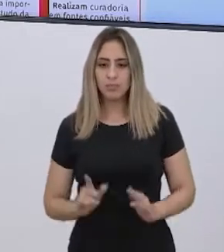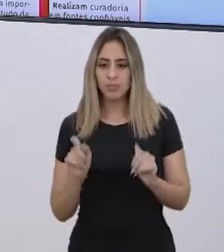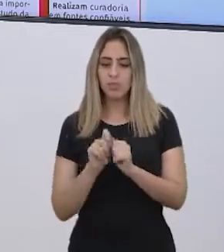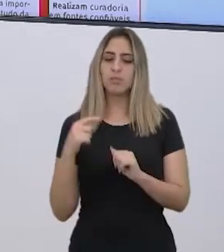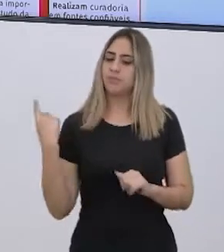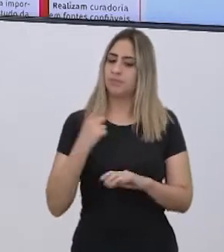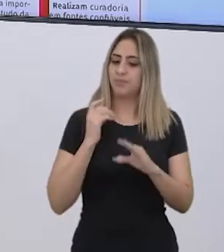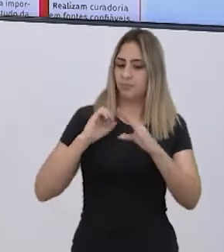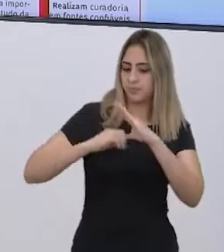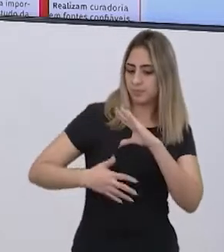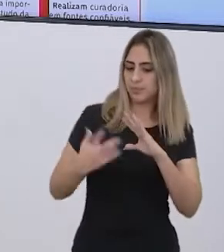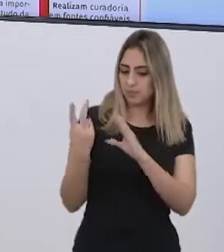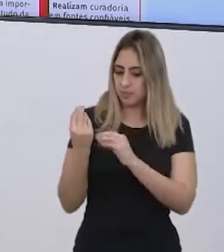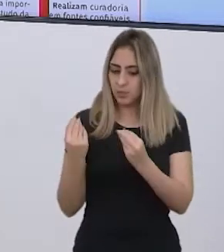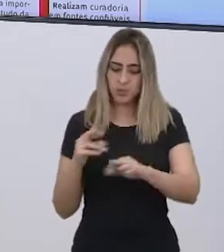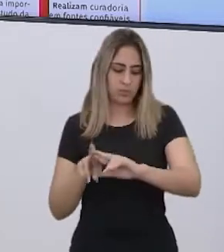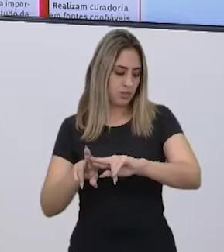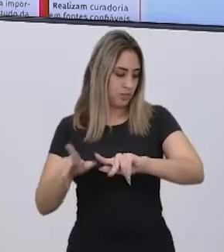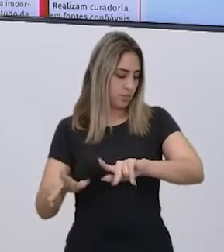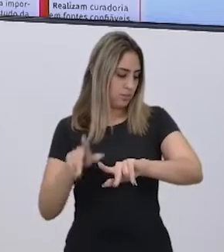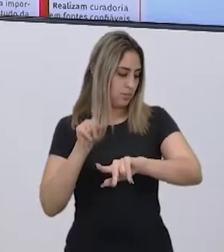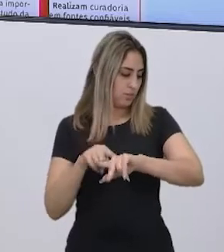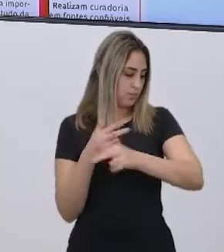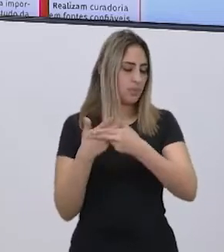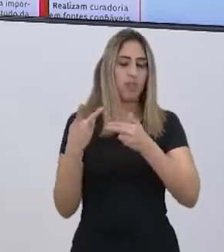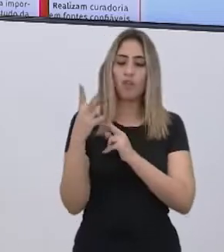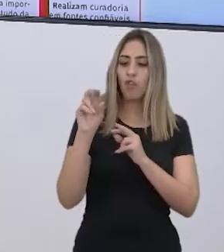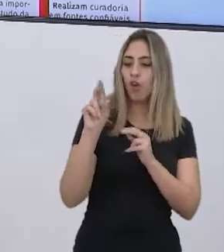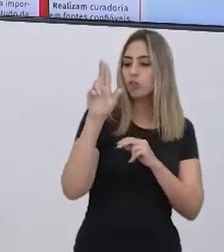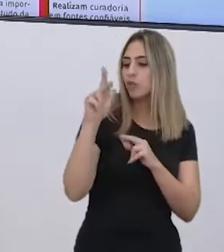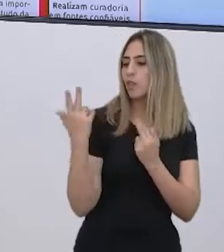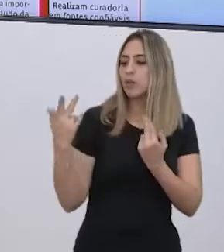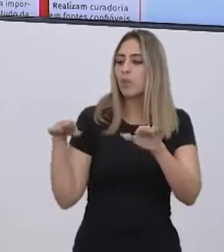gente tenha características muito diferentes, que seus avós nunca vão